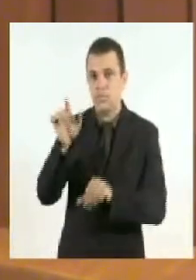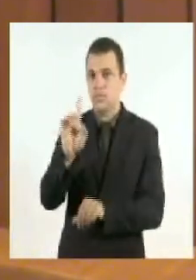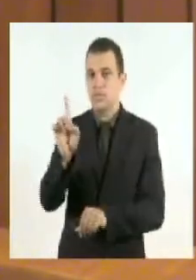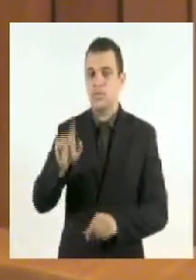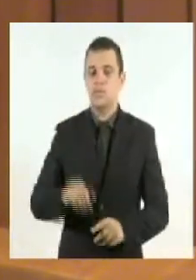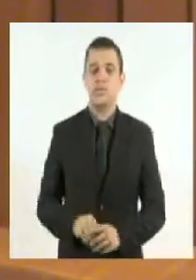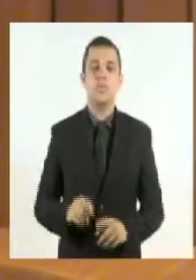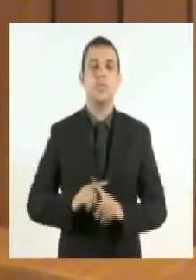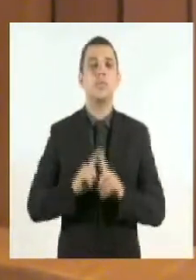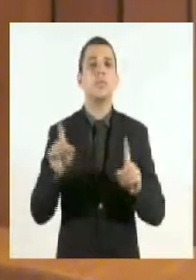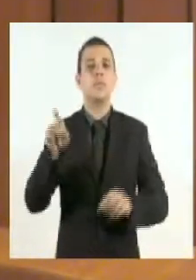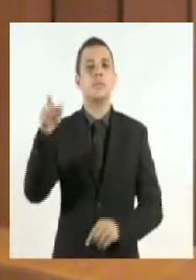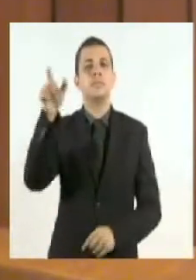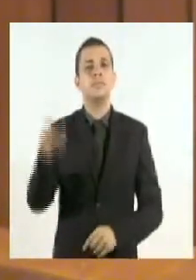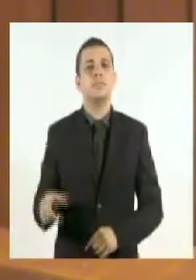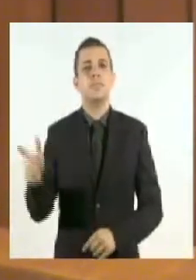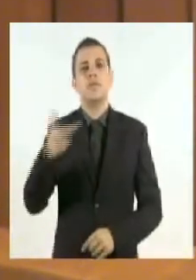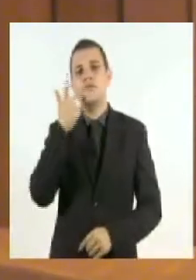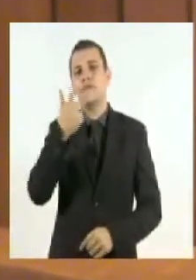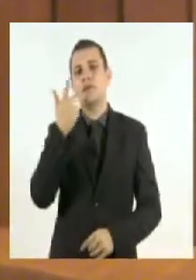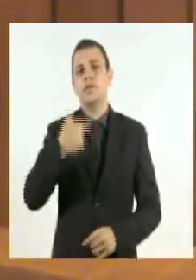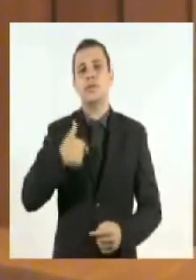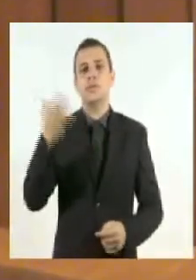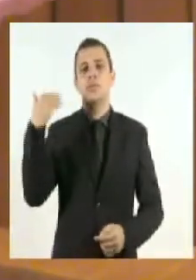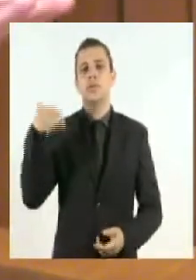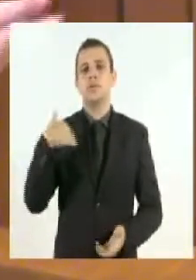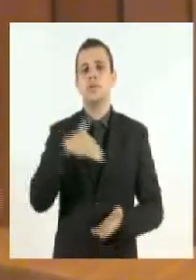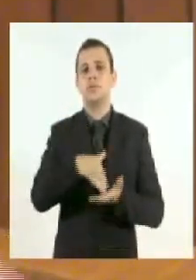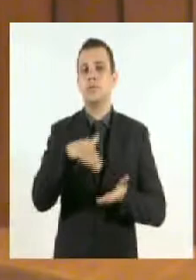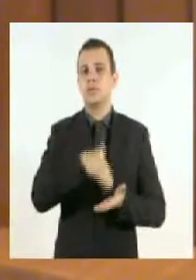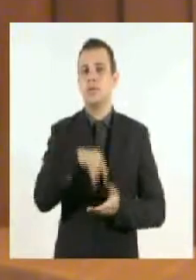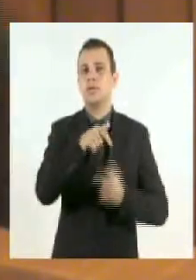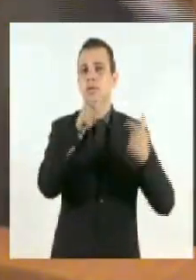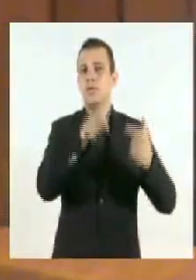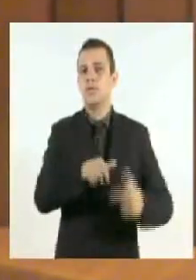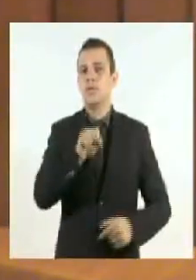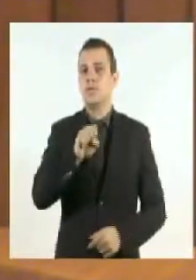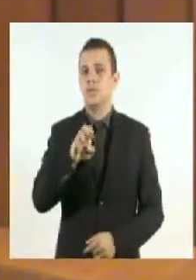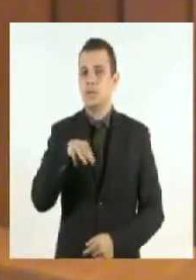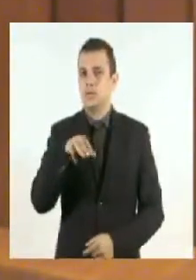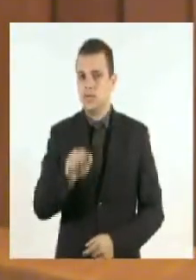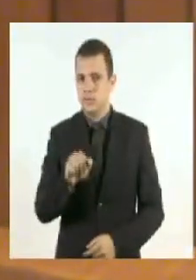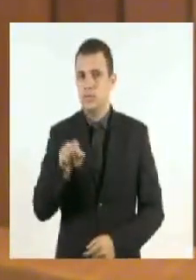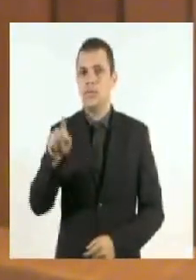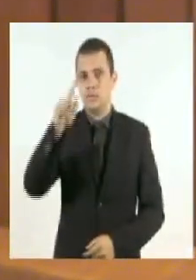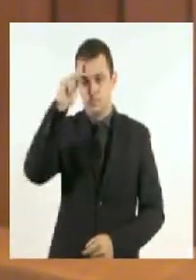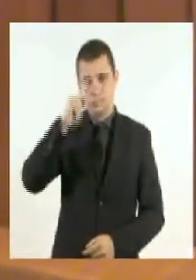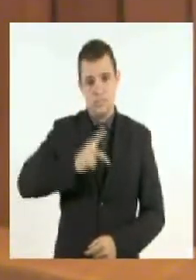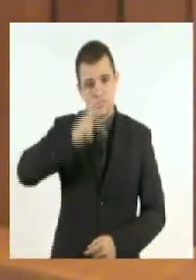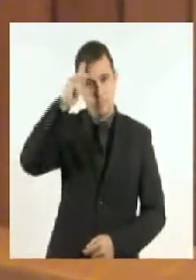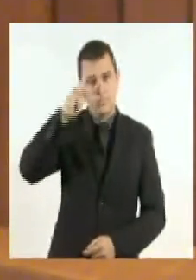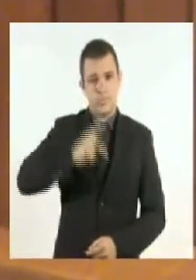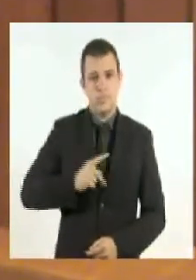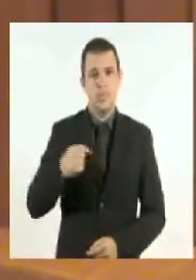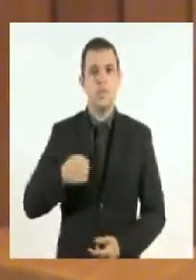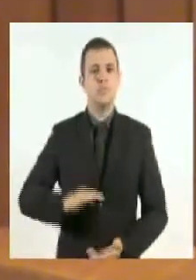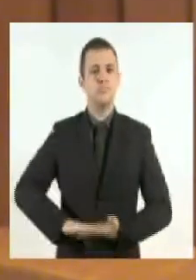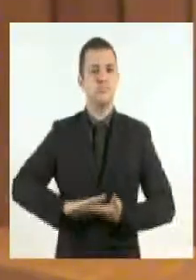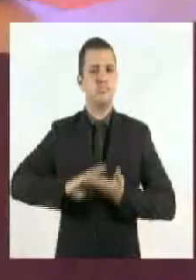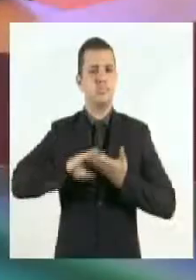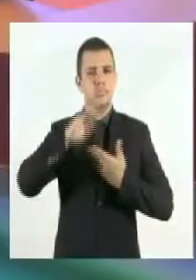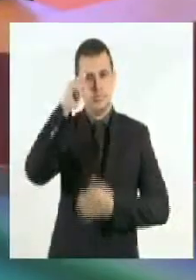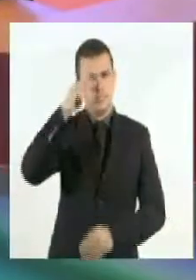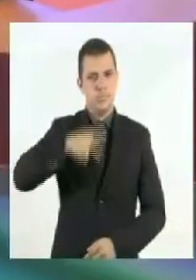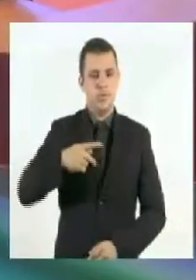na SEMA, ela é pessoal, subjetiva. Eu não vou fazer autoelogios, mas tenho muito orgulho de ter